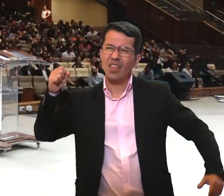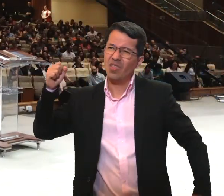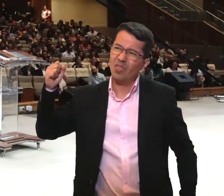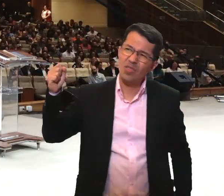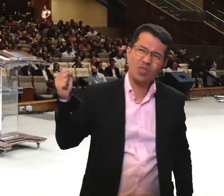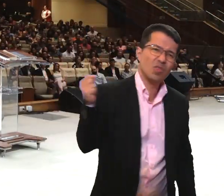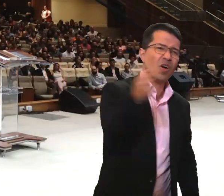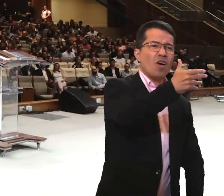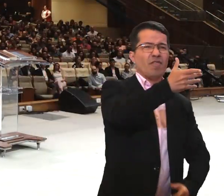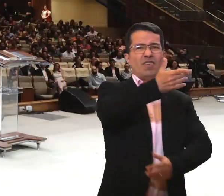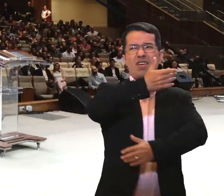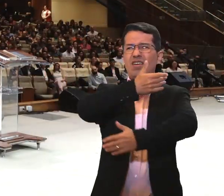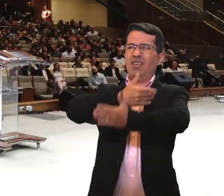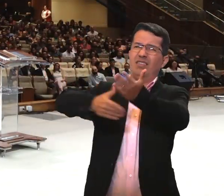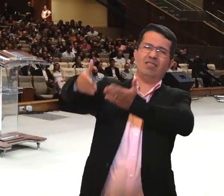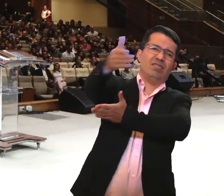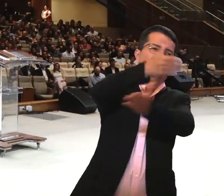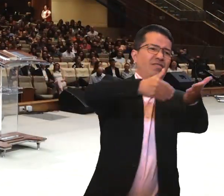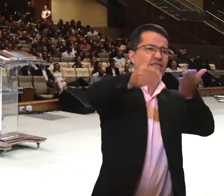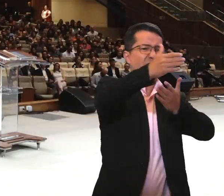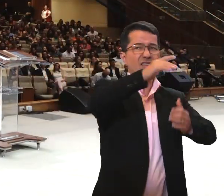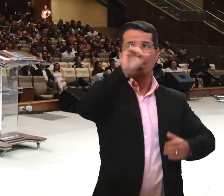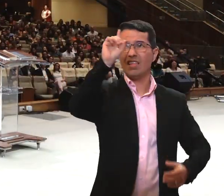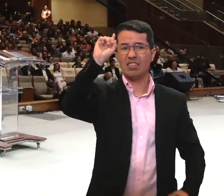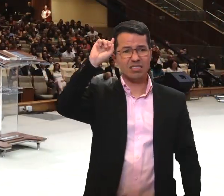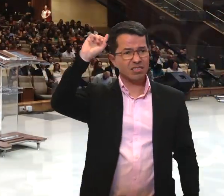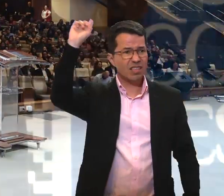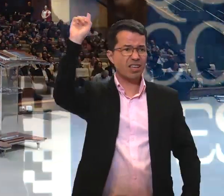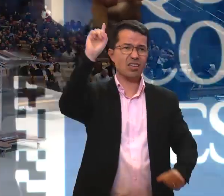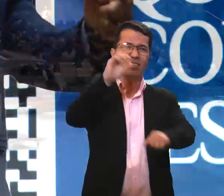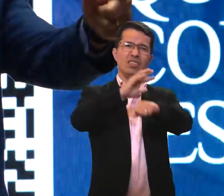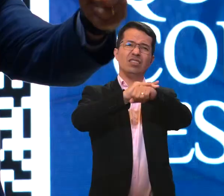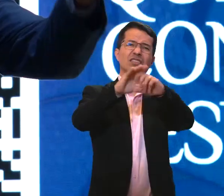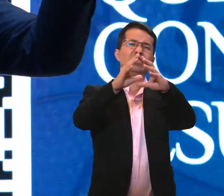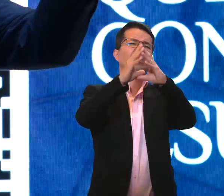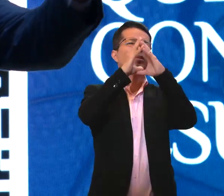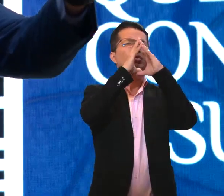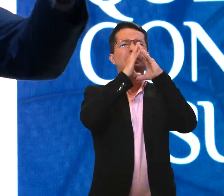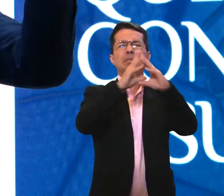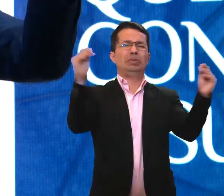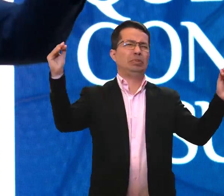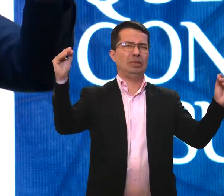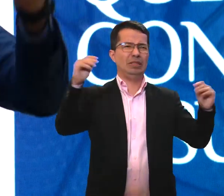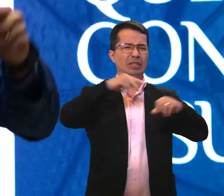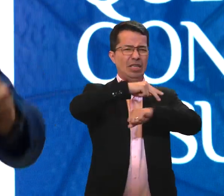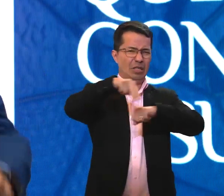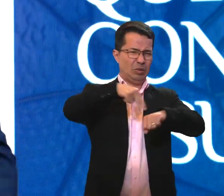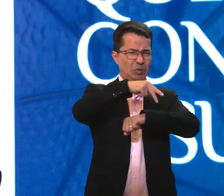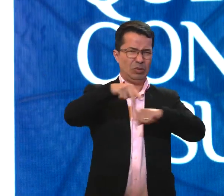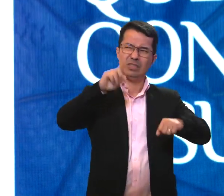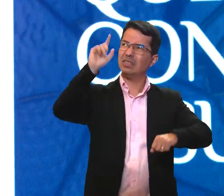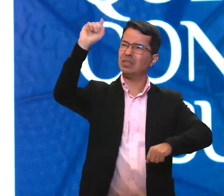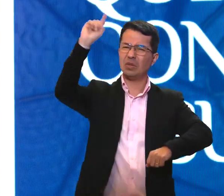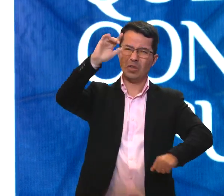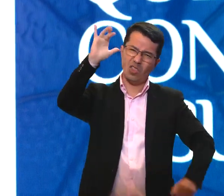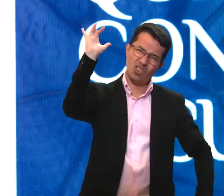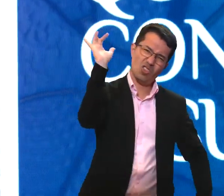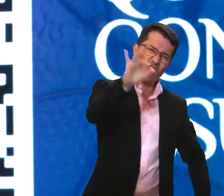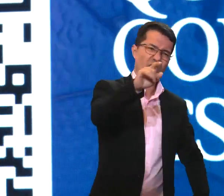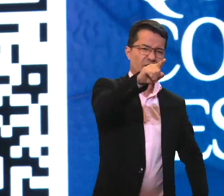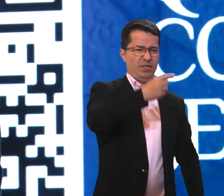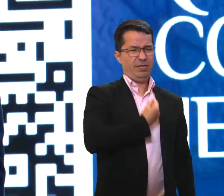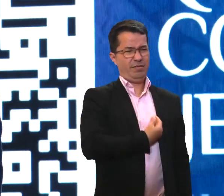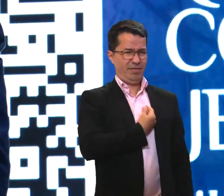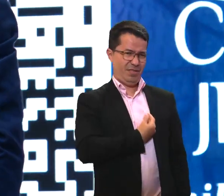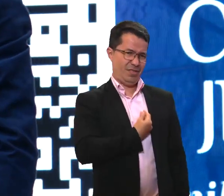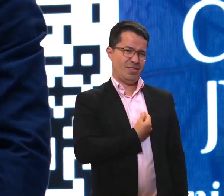O Deus que cura nações vai curar a sua vida, vai tratar os seus. Ele vai